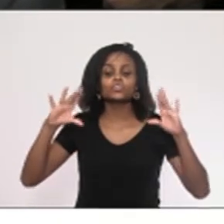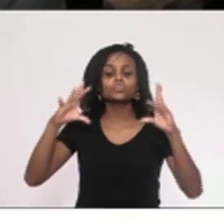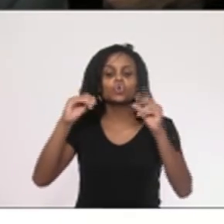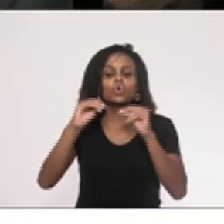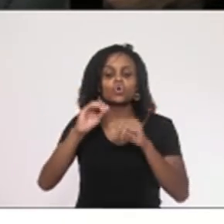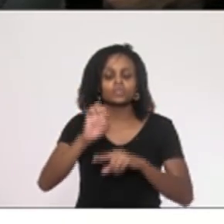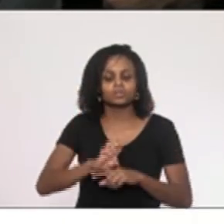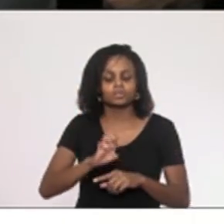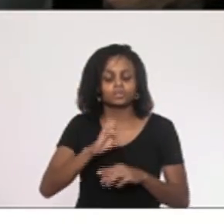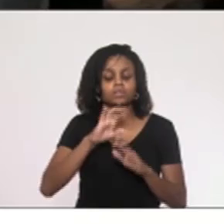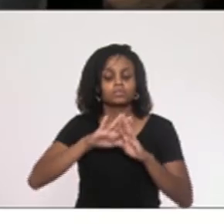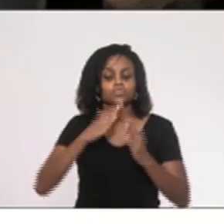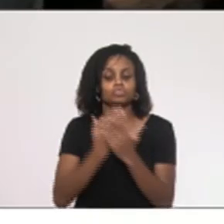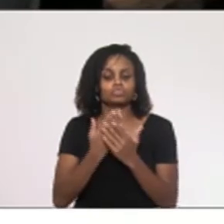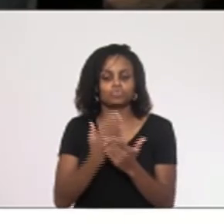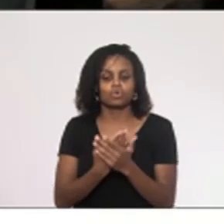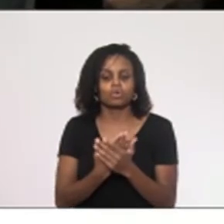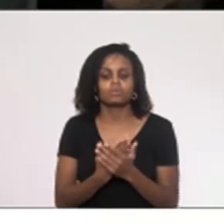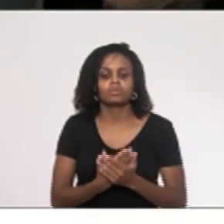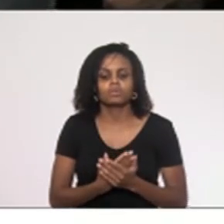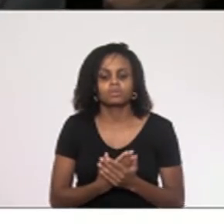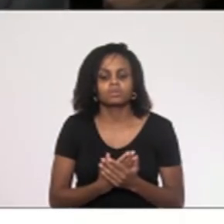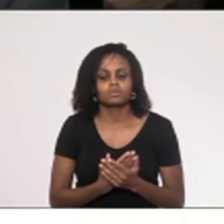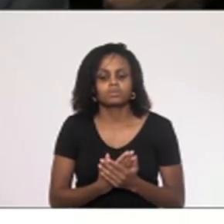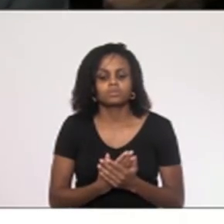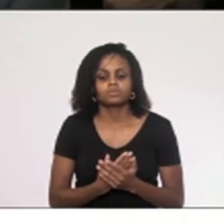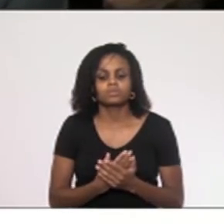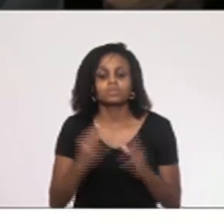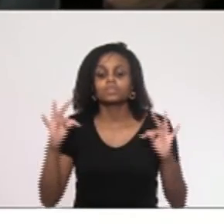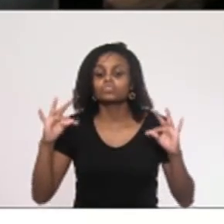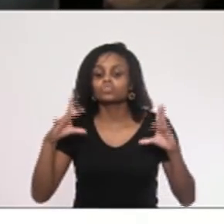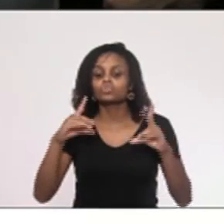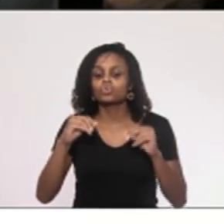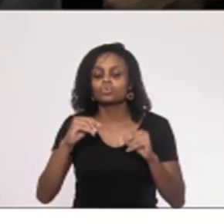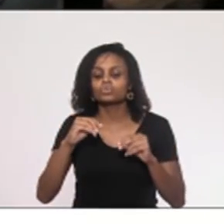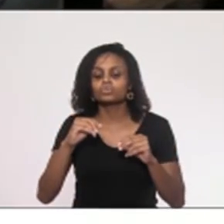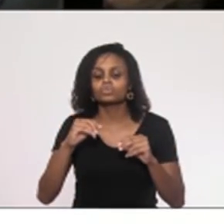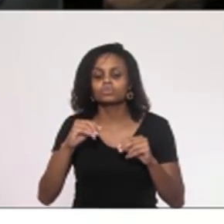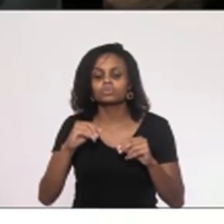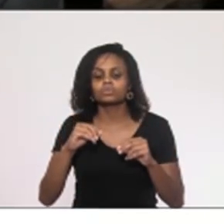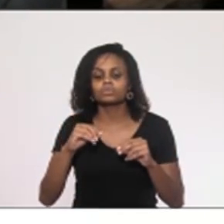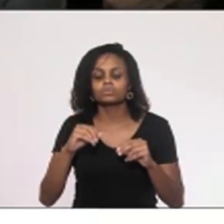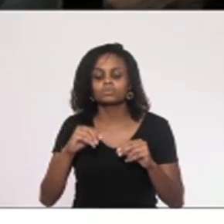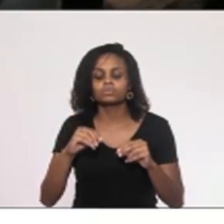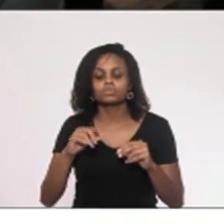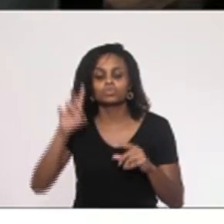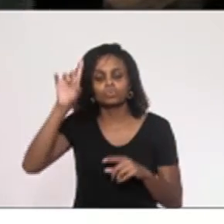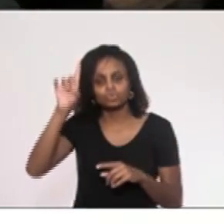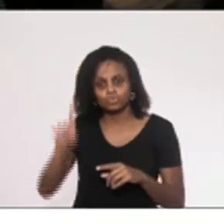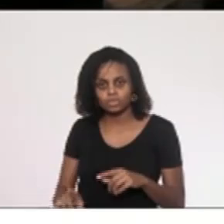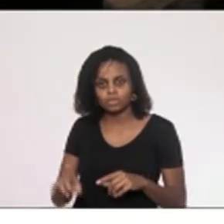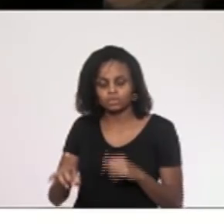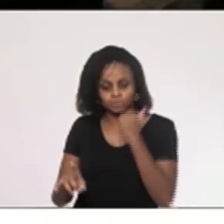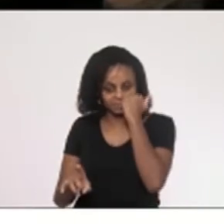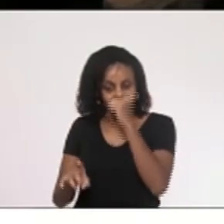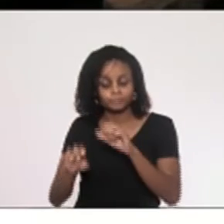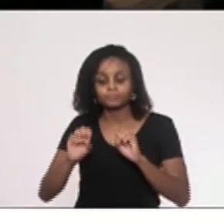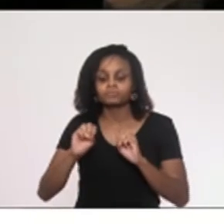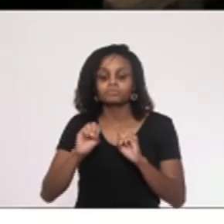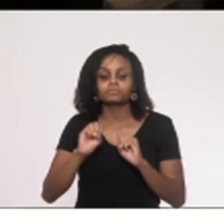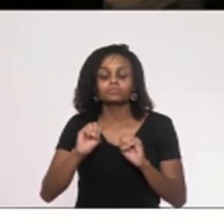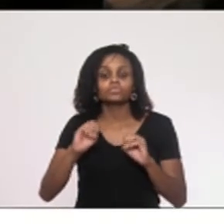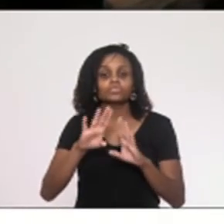Rodrigo Marinho. Sabe que não é metade, um quarto, um quinto. Os diretores de escola do Estado do Rio de Janeiro